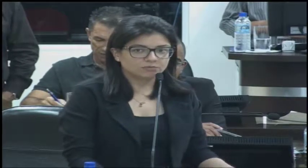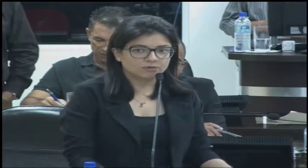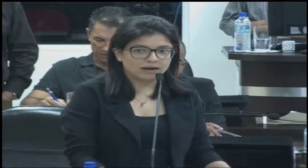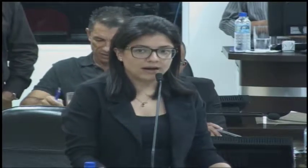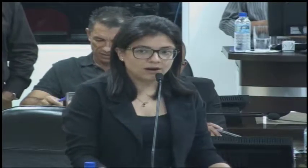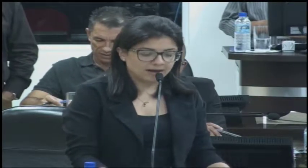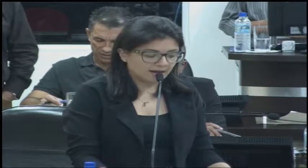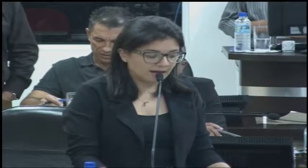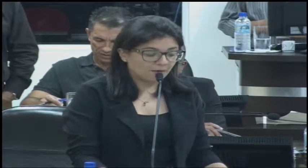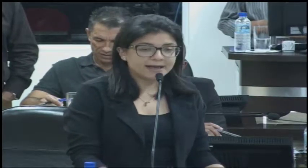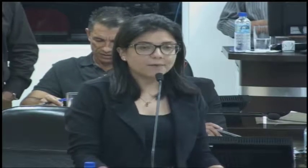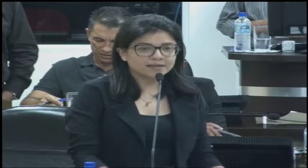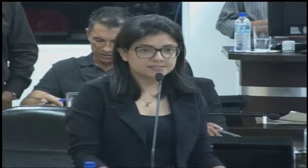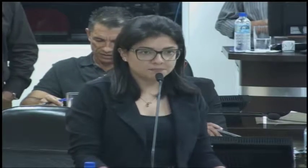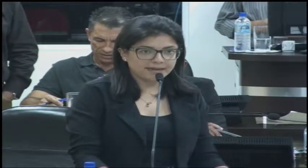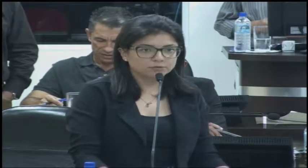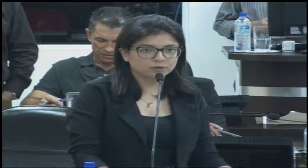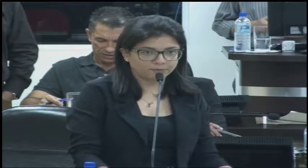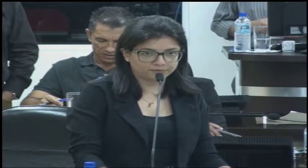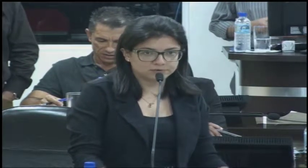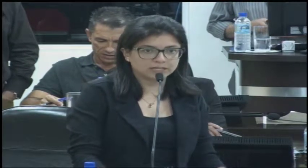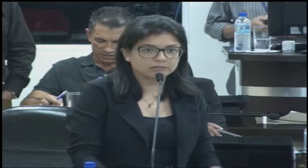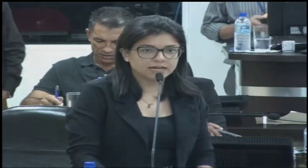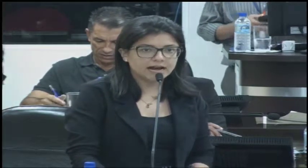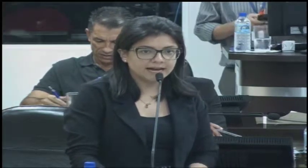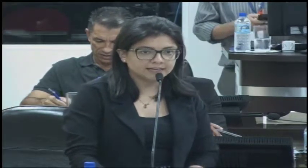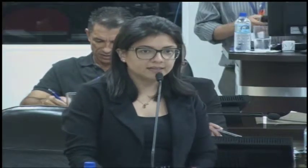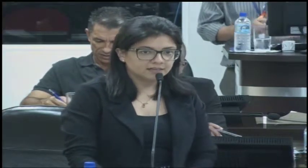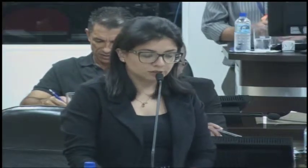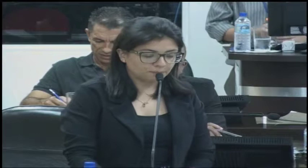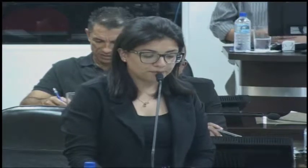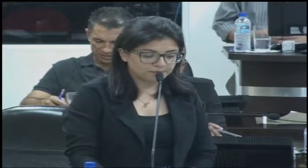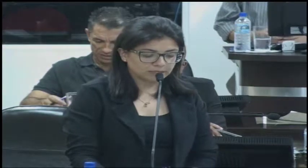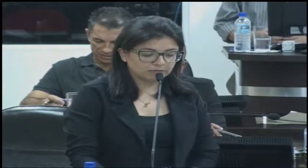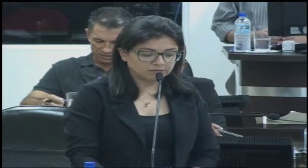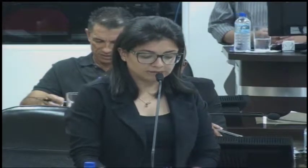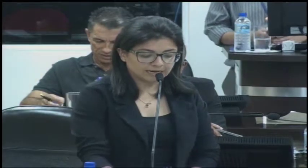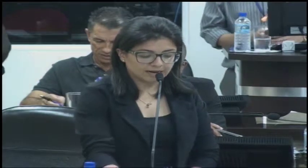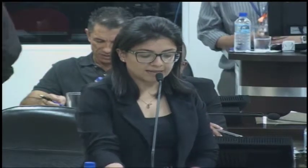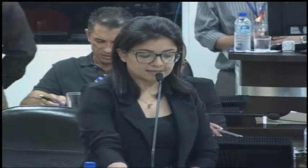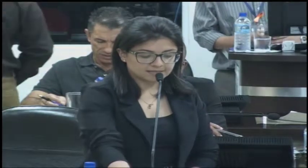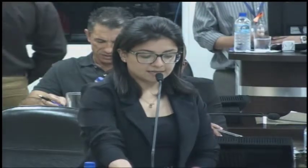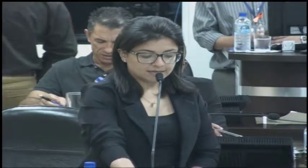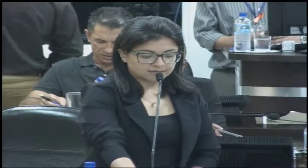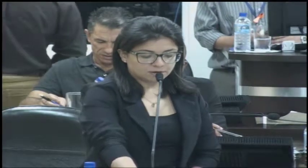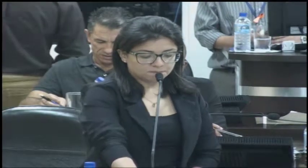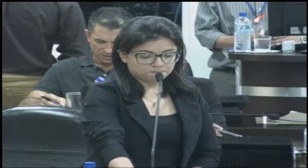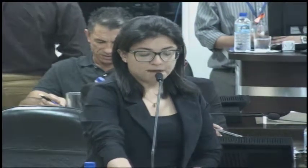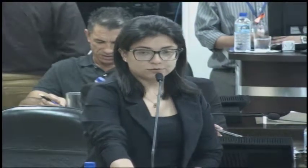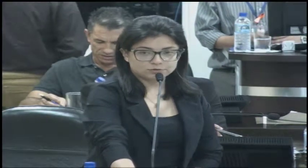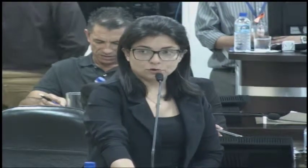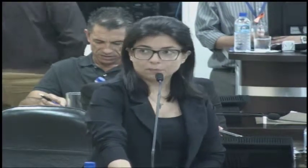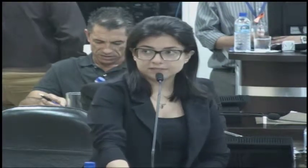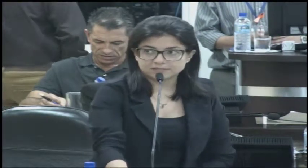relação ao reconhecimento do profissional da área, do profissional da classe. Então, peço desculpas se